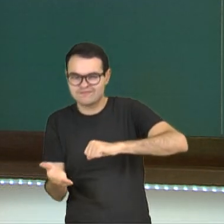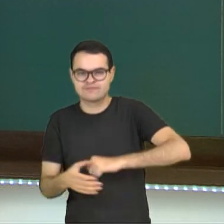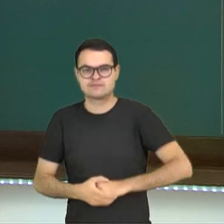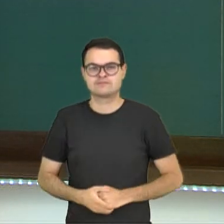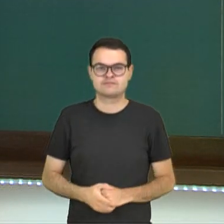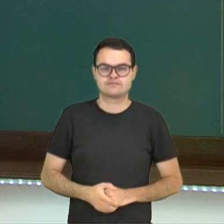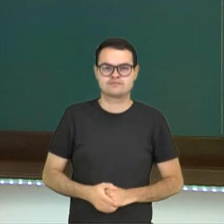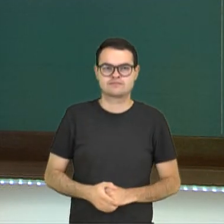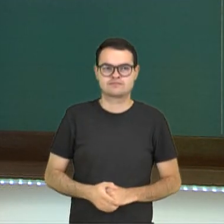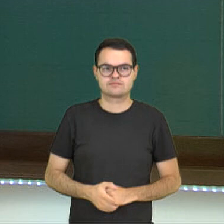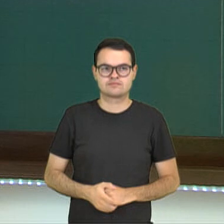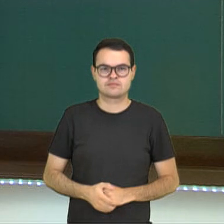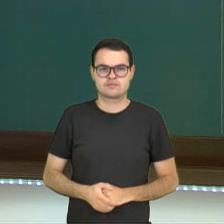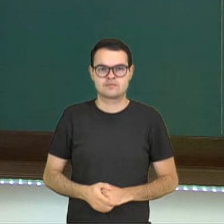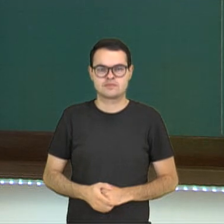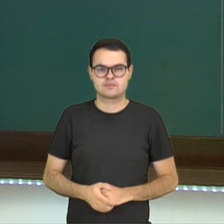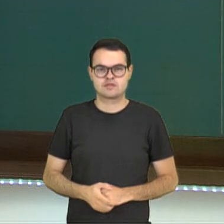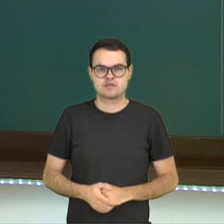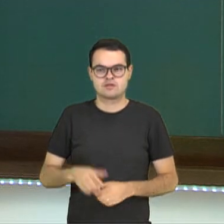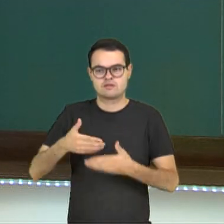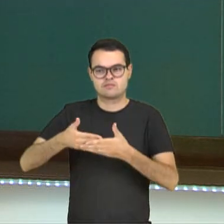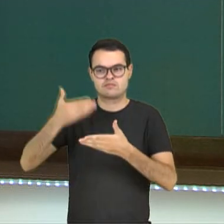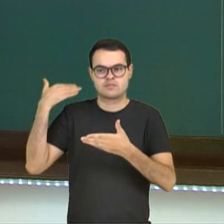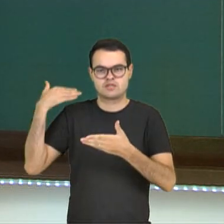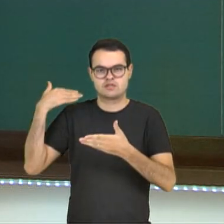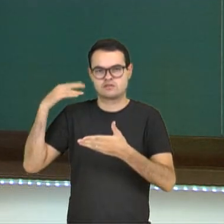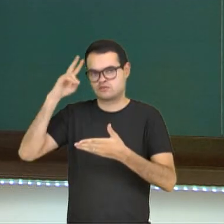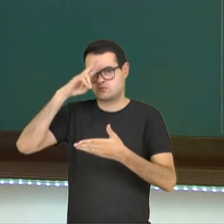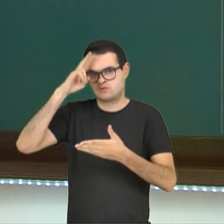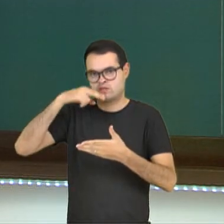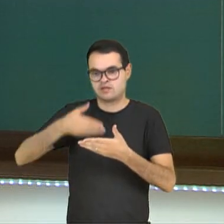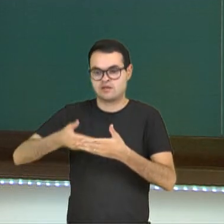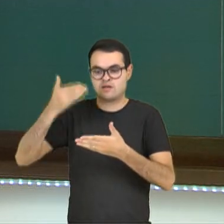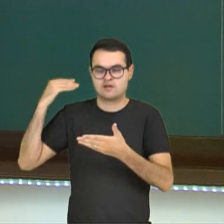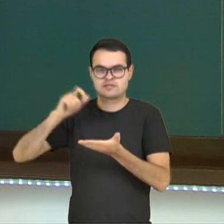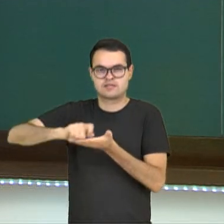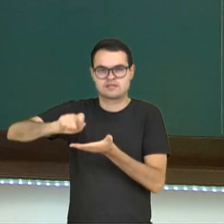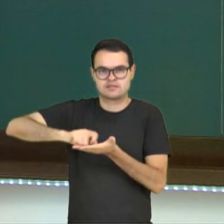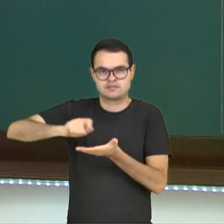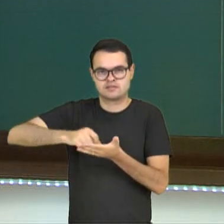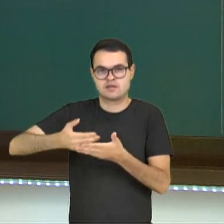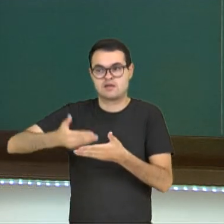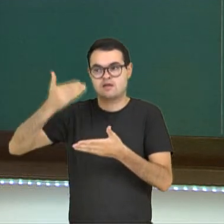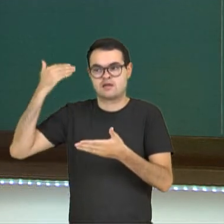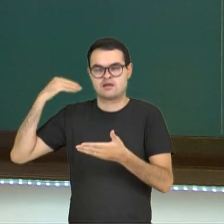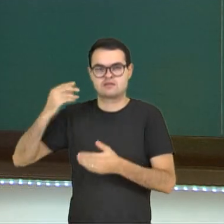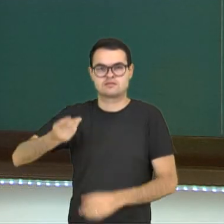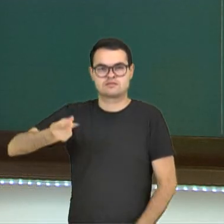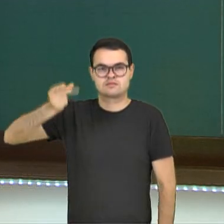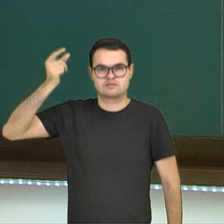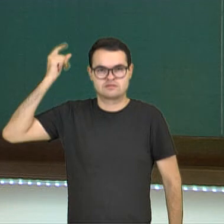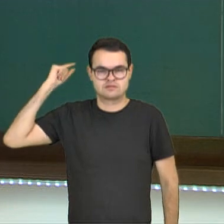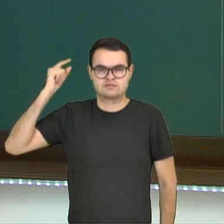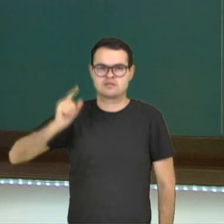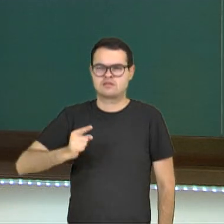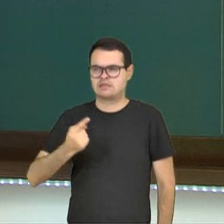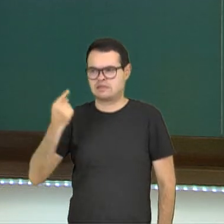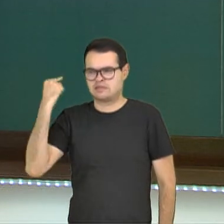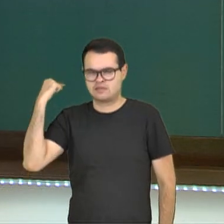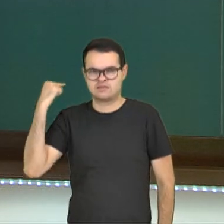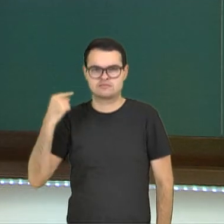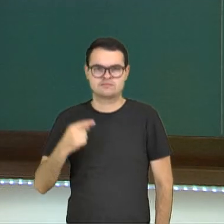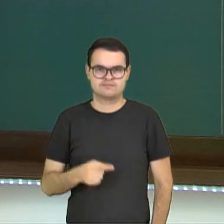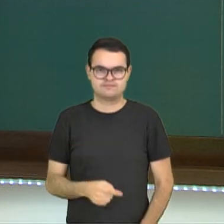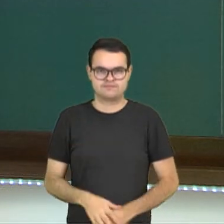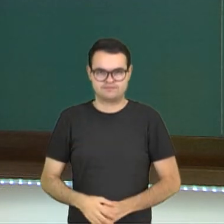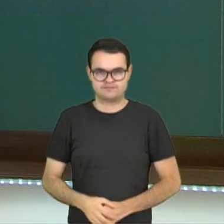que pré-histórica? A pré-histórica que vem antes da escrita. A arte na antiguidade é uma arte dos gregos, uma arte